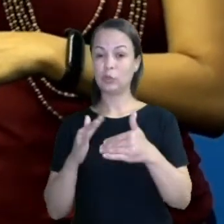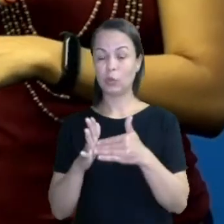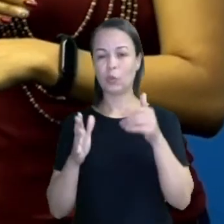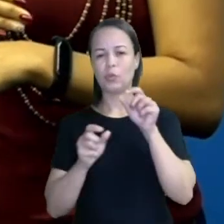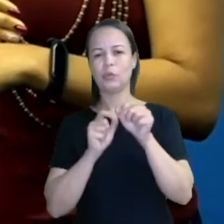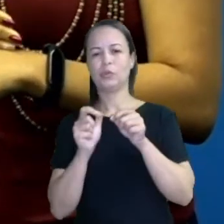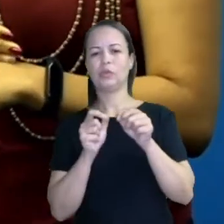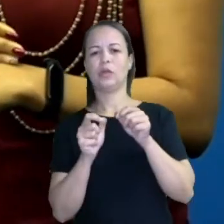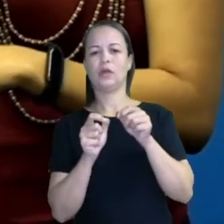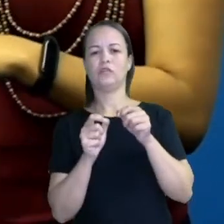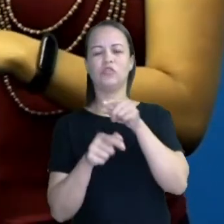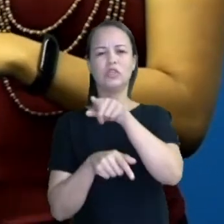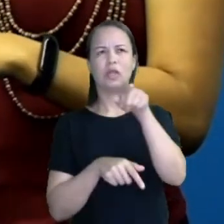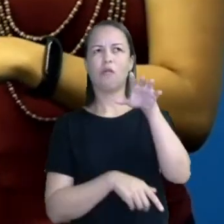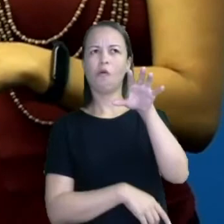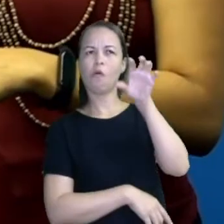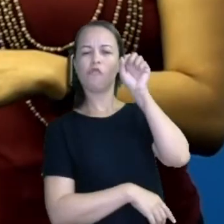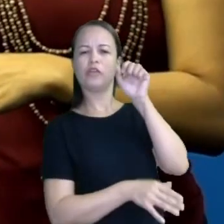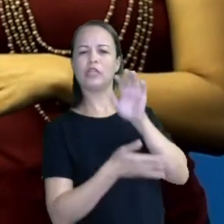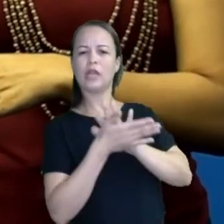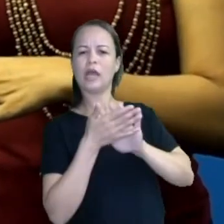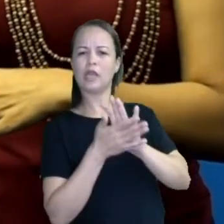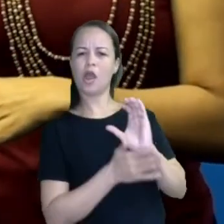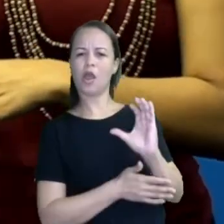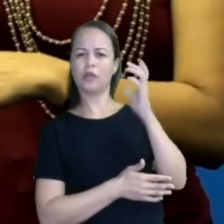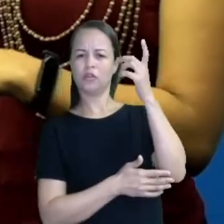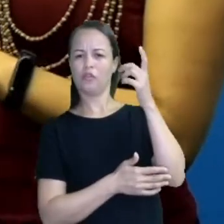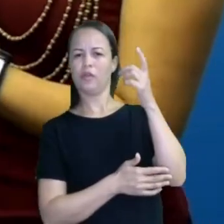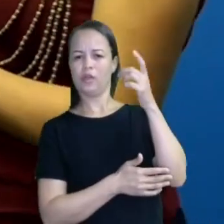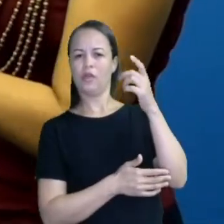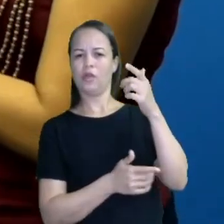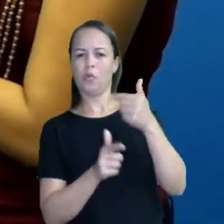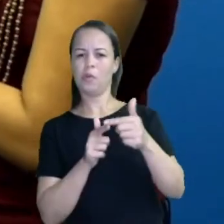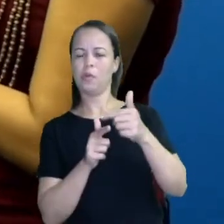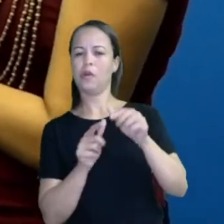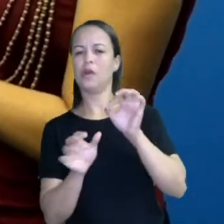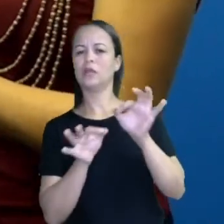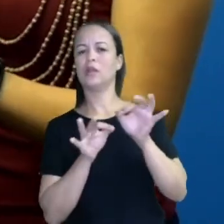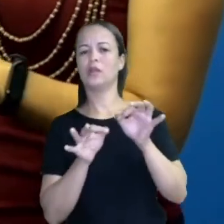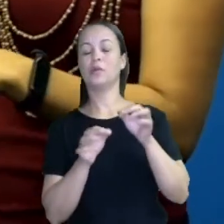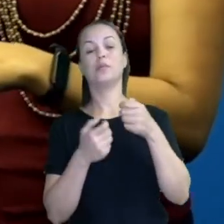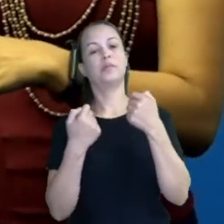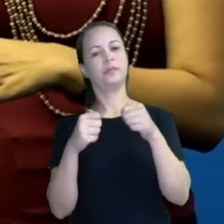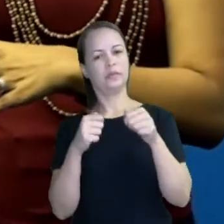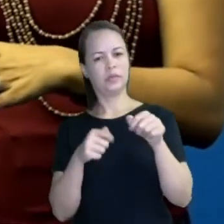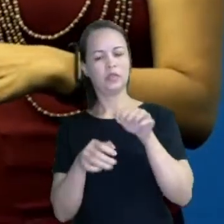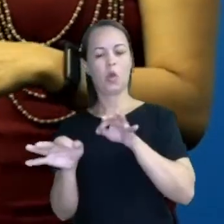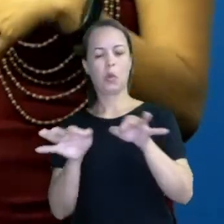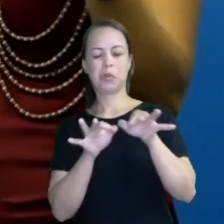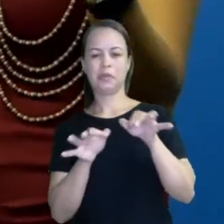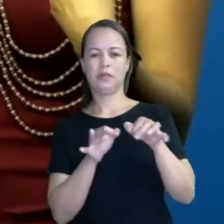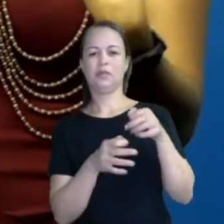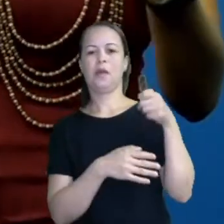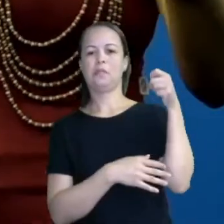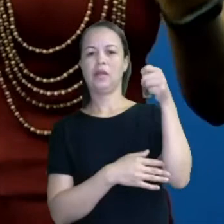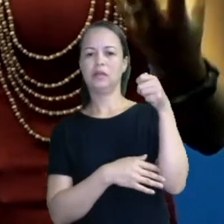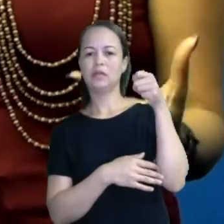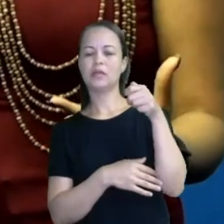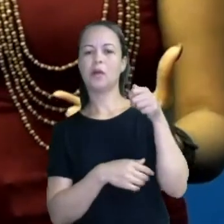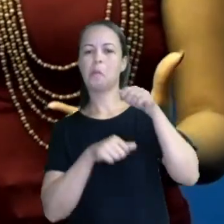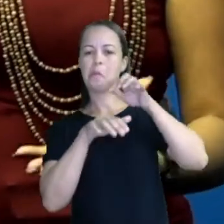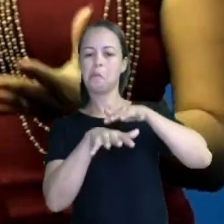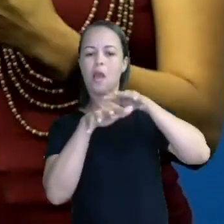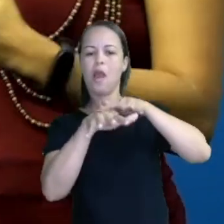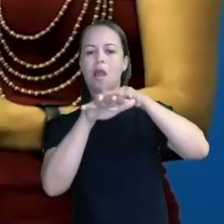assim você não for ouvido para tentar solucionar aquele problema, aí sim você pode organizar paralisações, passeatas, até que alguém lhe